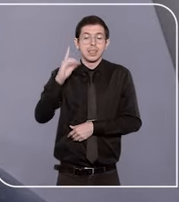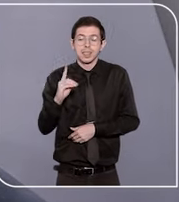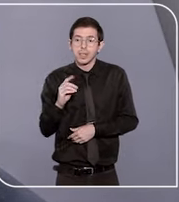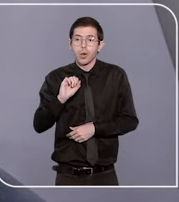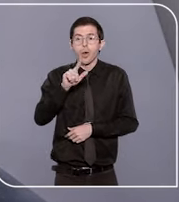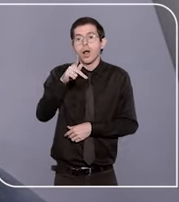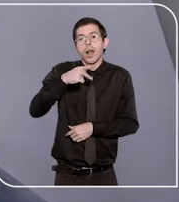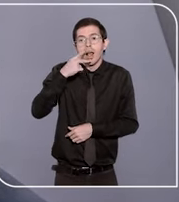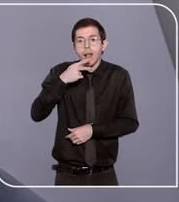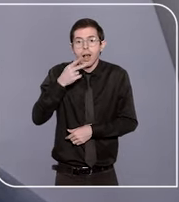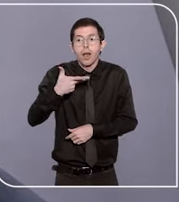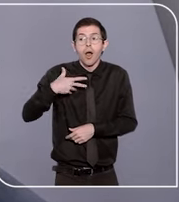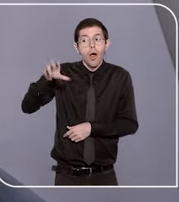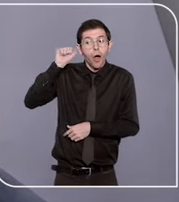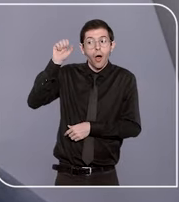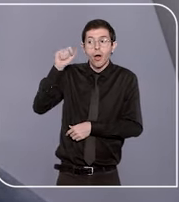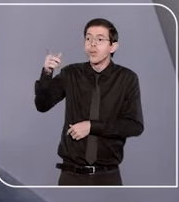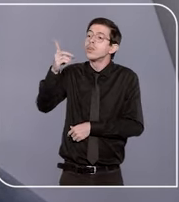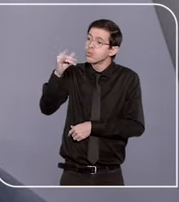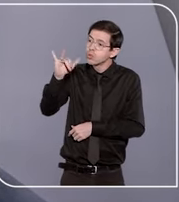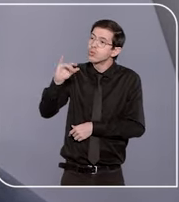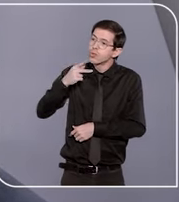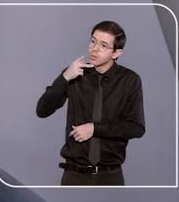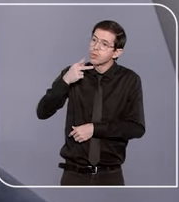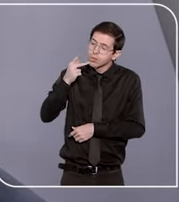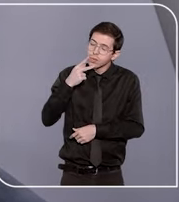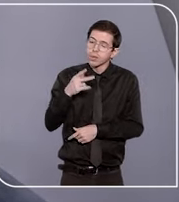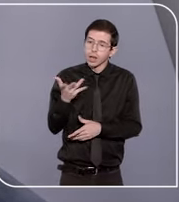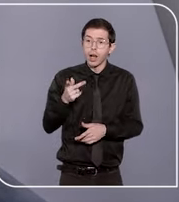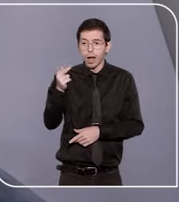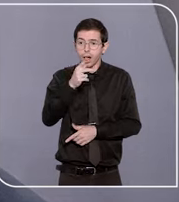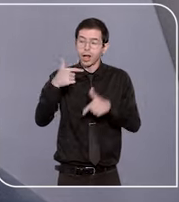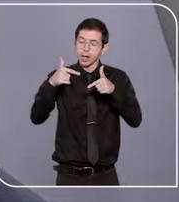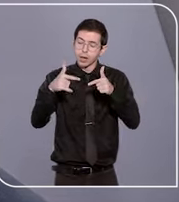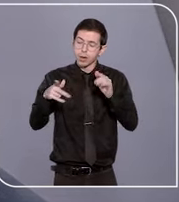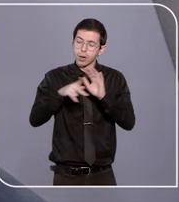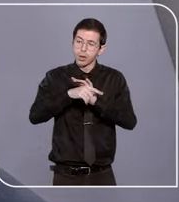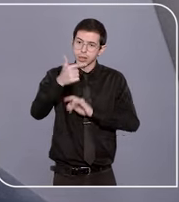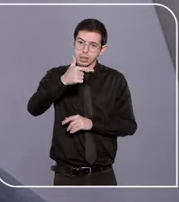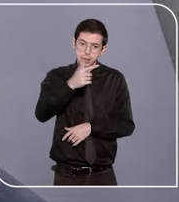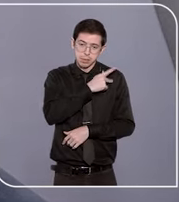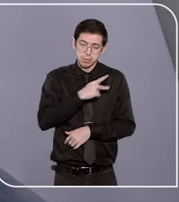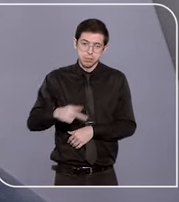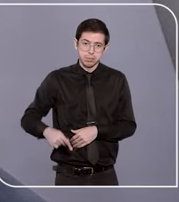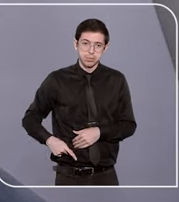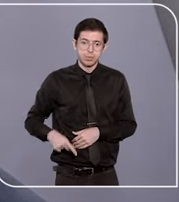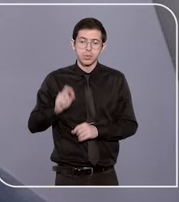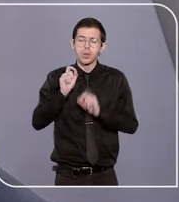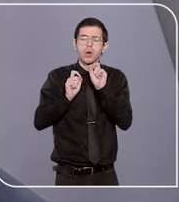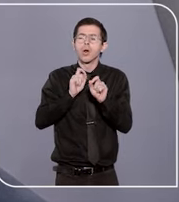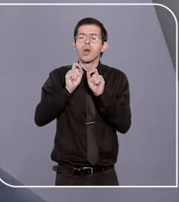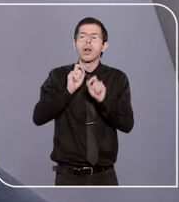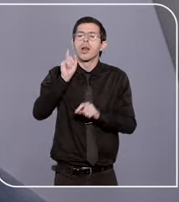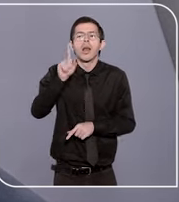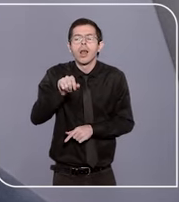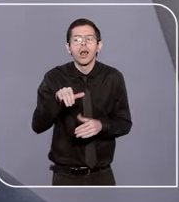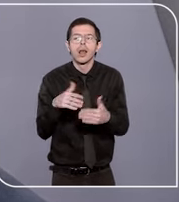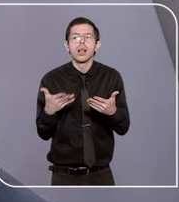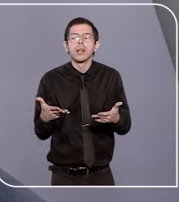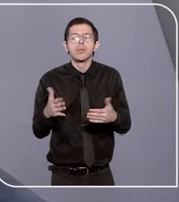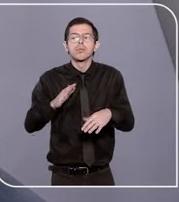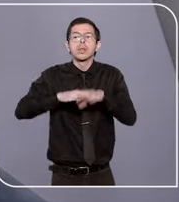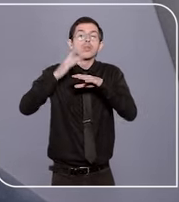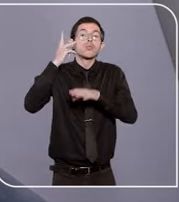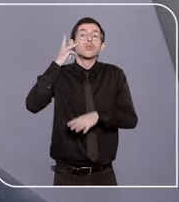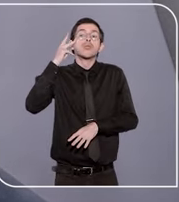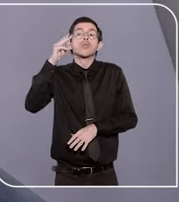estão falando, eu já quero ouvir também do doutor Diogo, né? Já que vocês trabalham juntos na vice-presidência, o que seria então de mais comum,